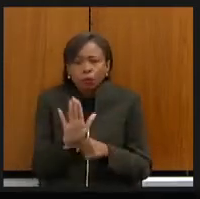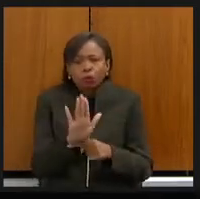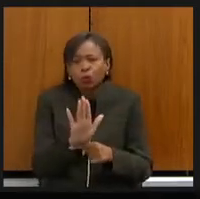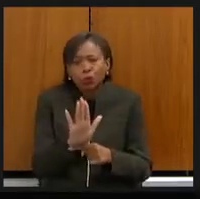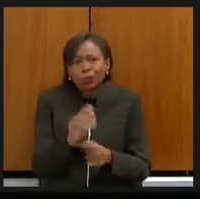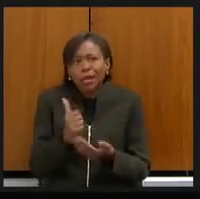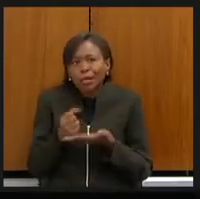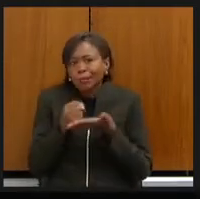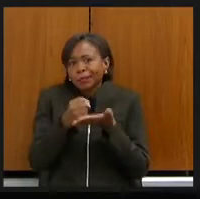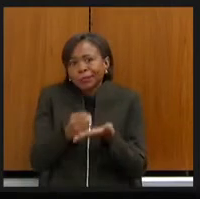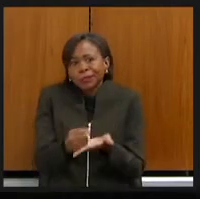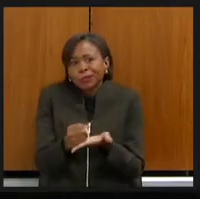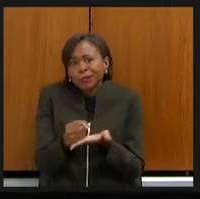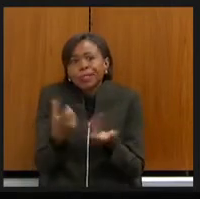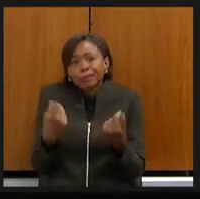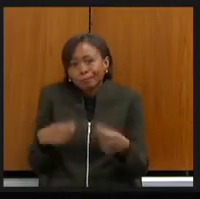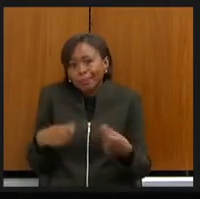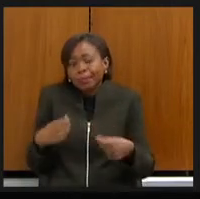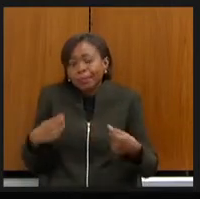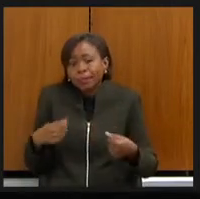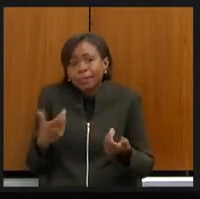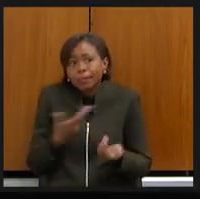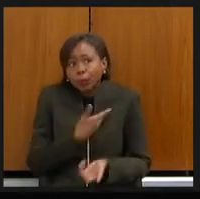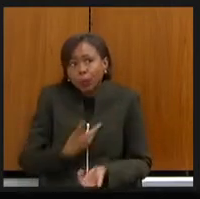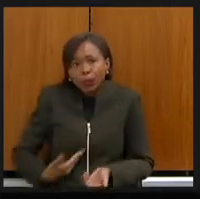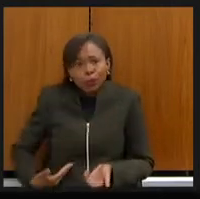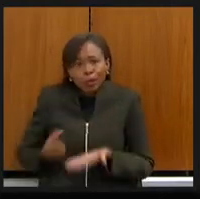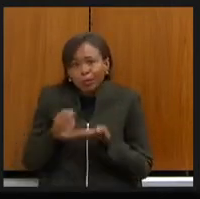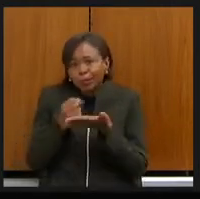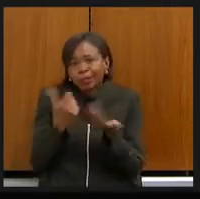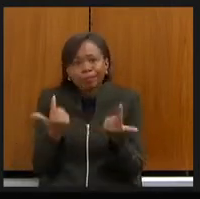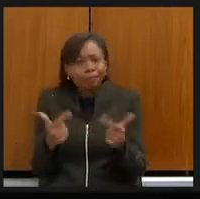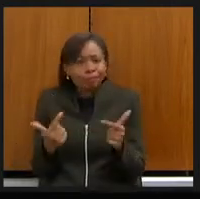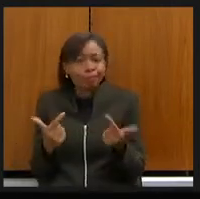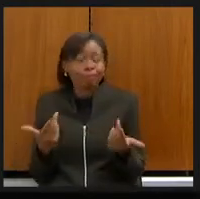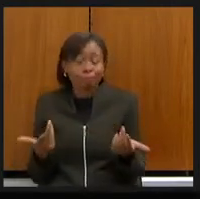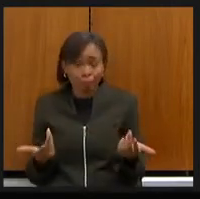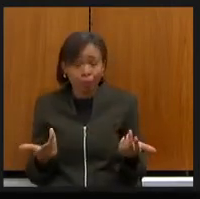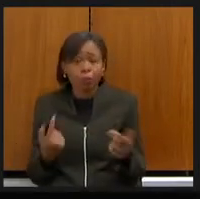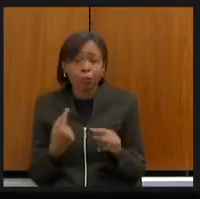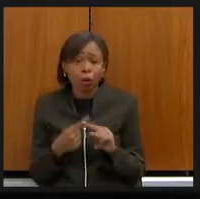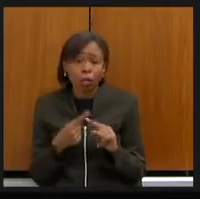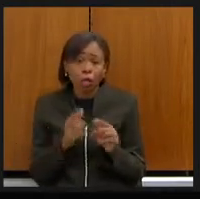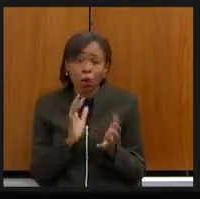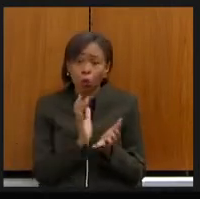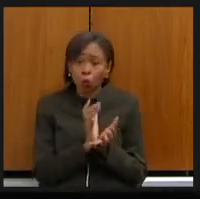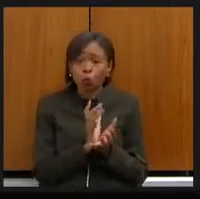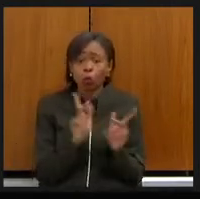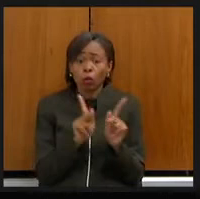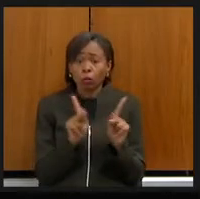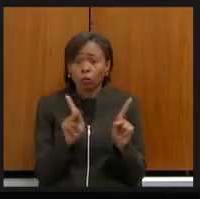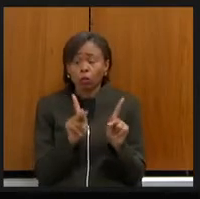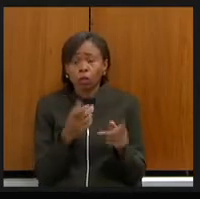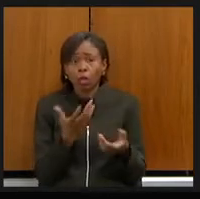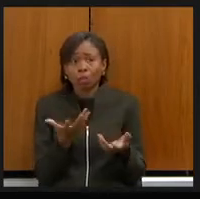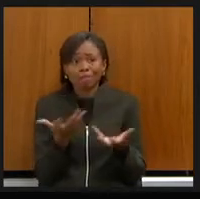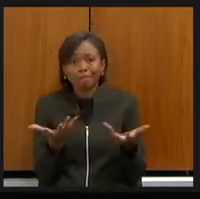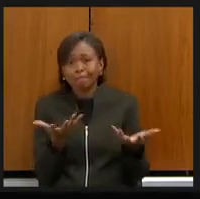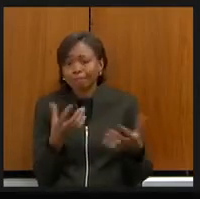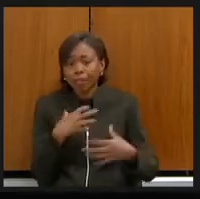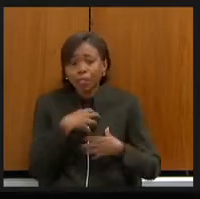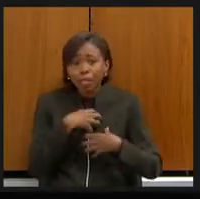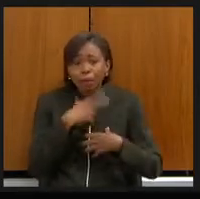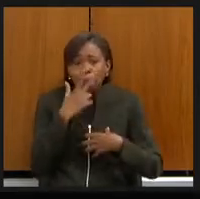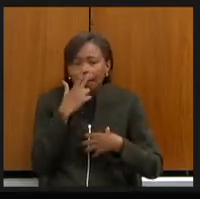ajuda que a gente precisaria ter mesmo do governo porque a gente é um pouco assim a gente se sente um pouco